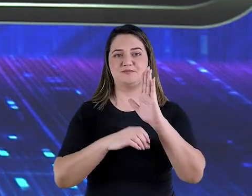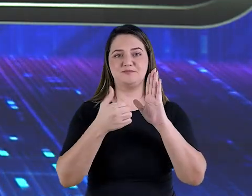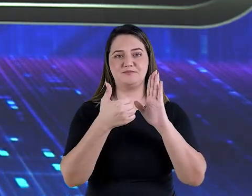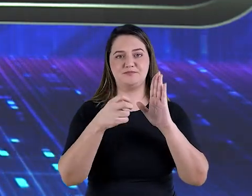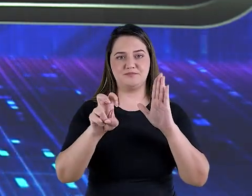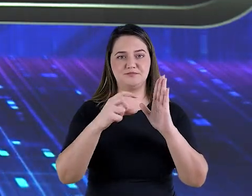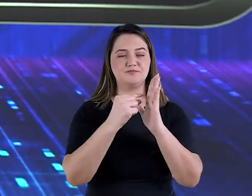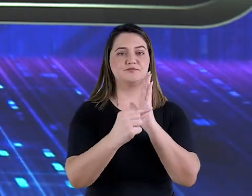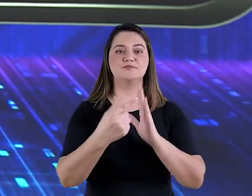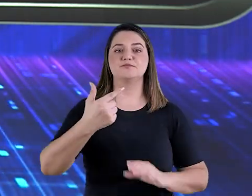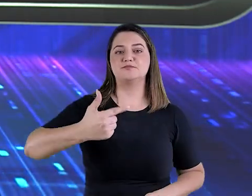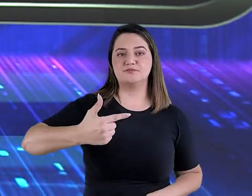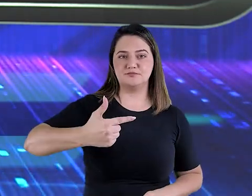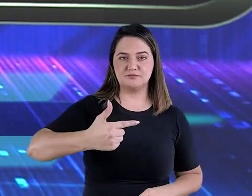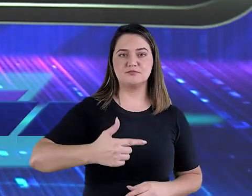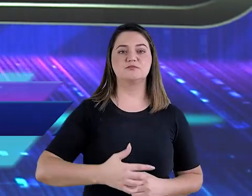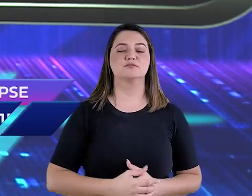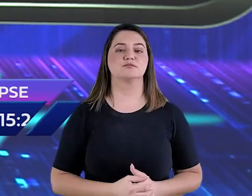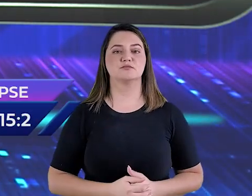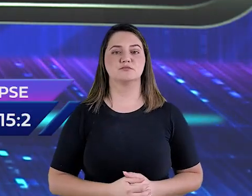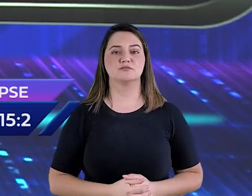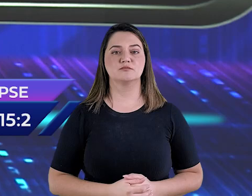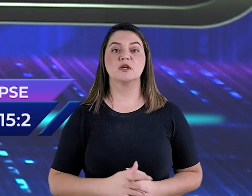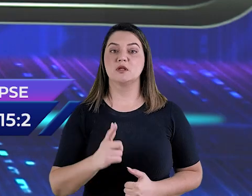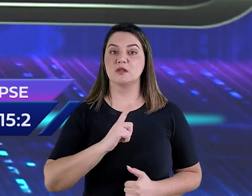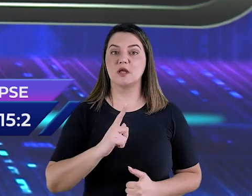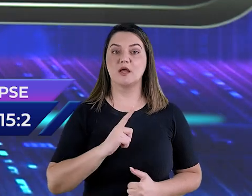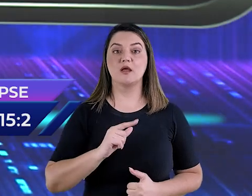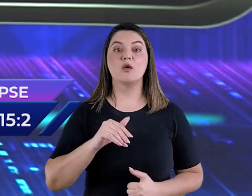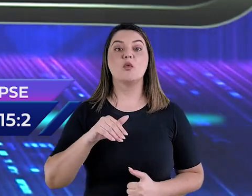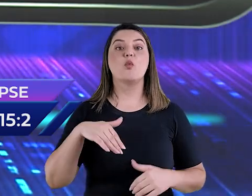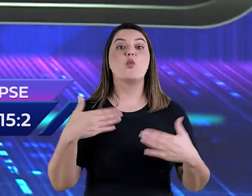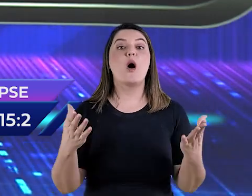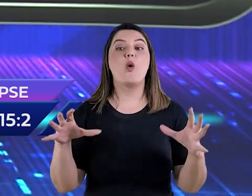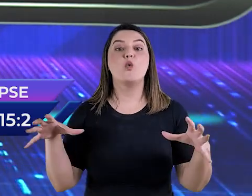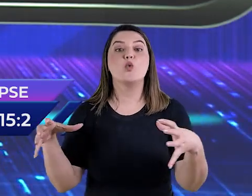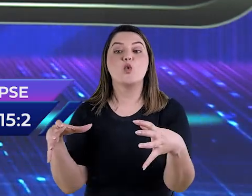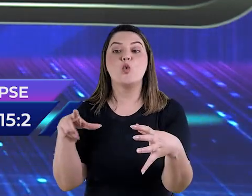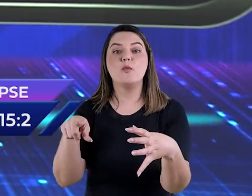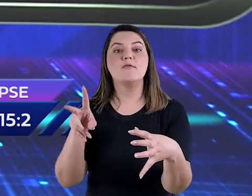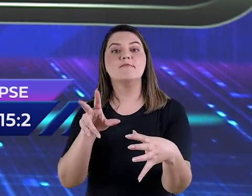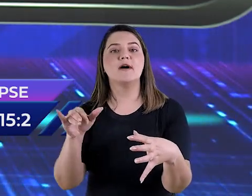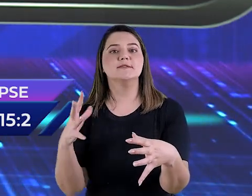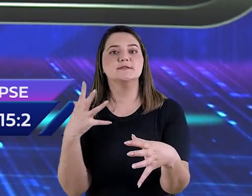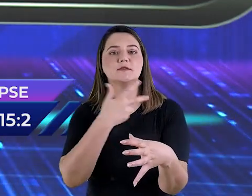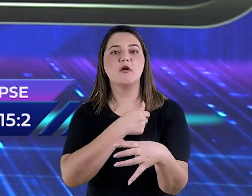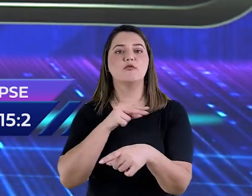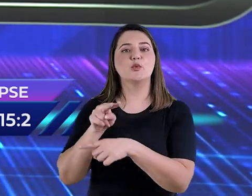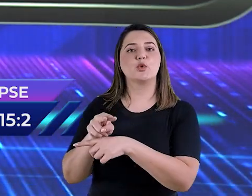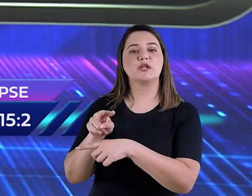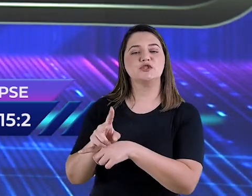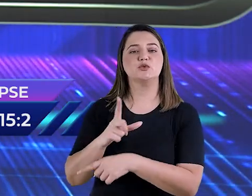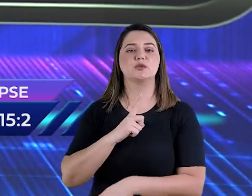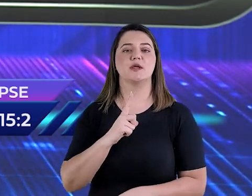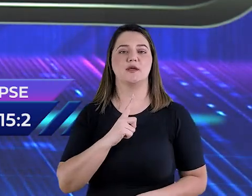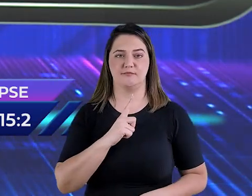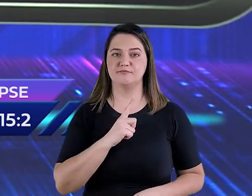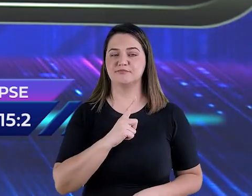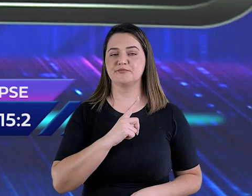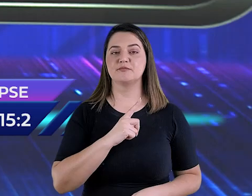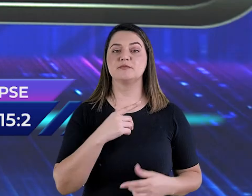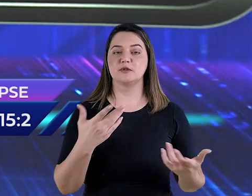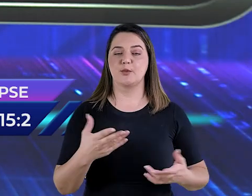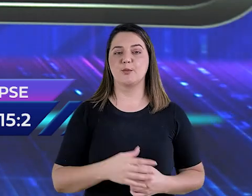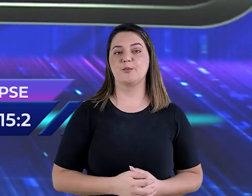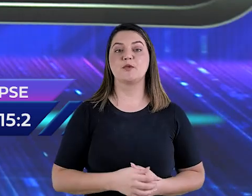versículo 2. Aqui está quem não vai sofrer as pragas. Olha só,